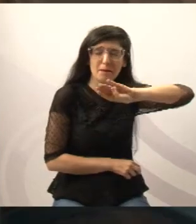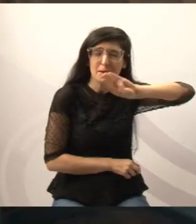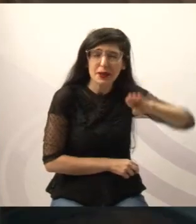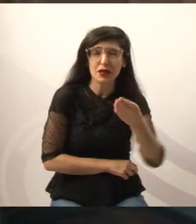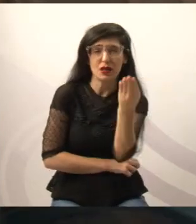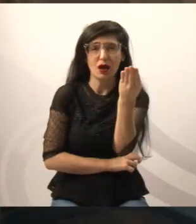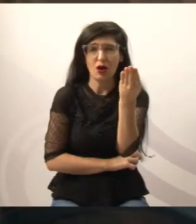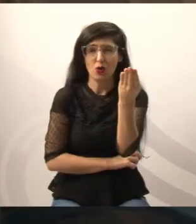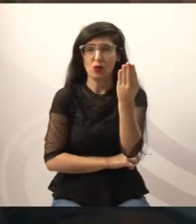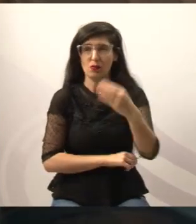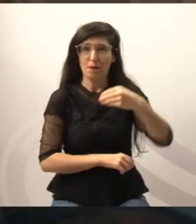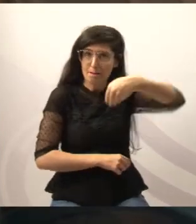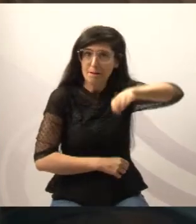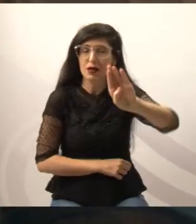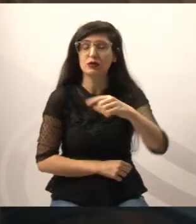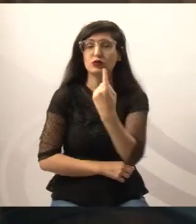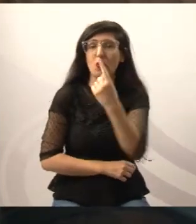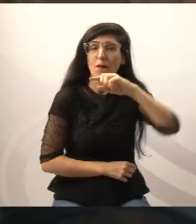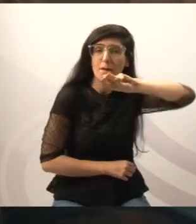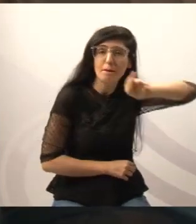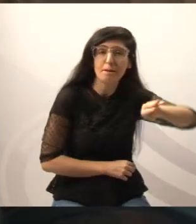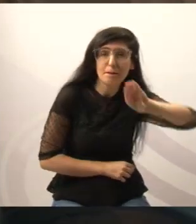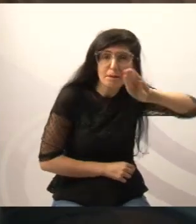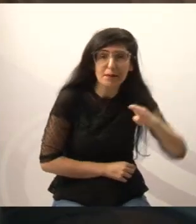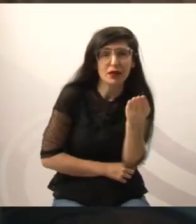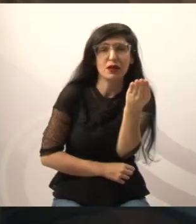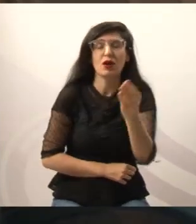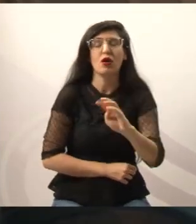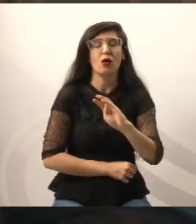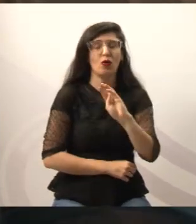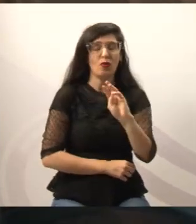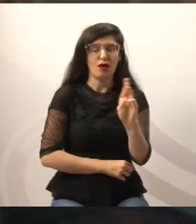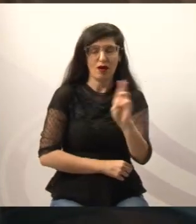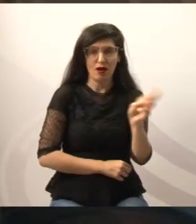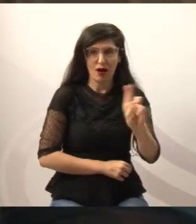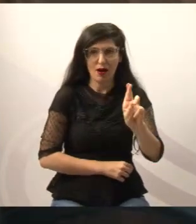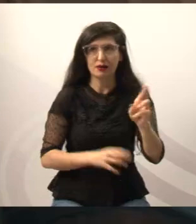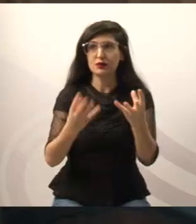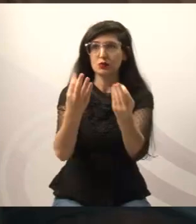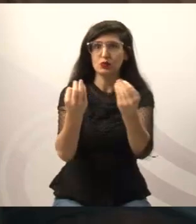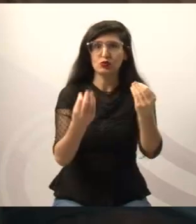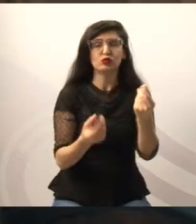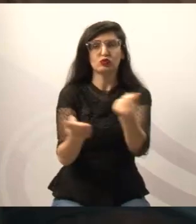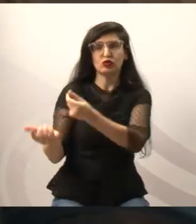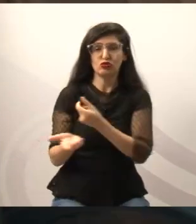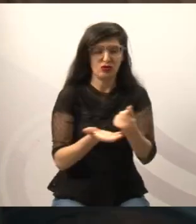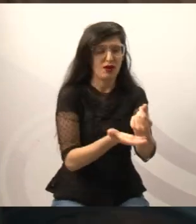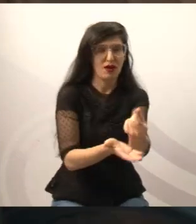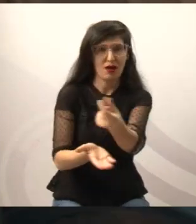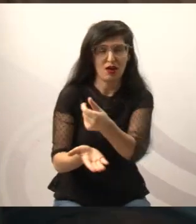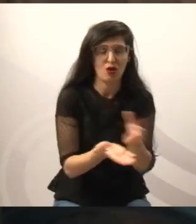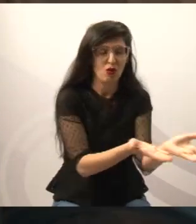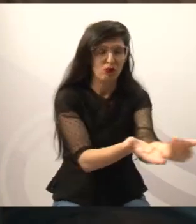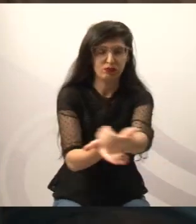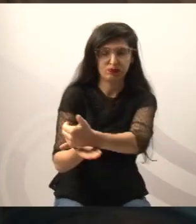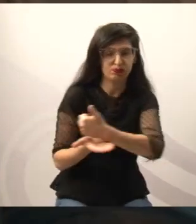1.180.019,52. A gente está vendo várias verbas vir para a cidade, mas para a saúde. Mas a minha